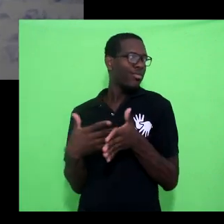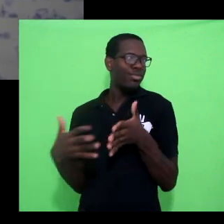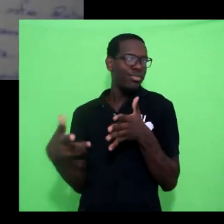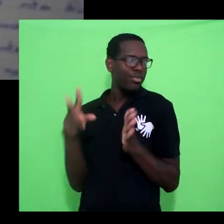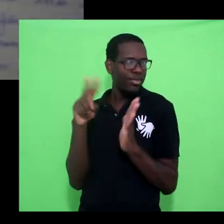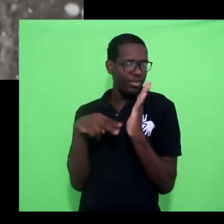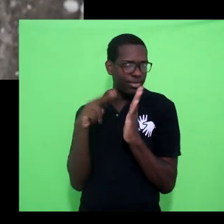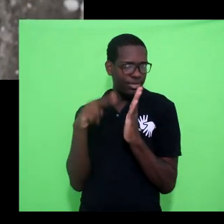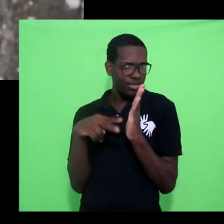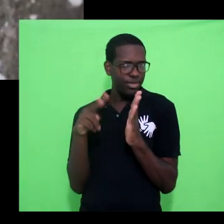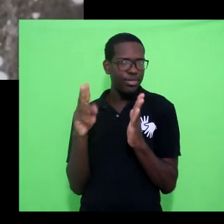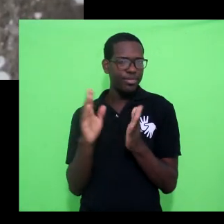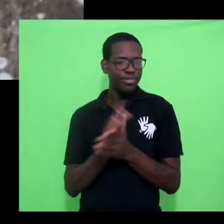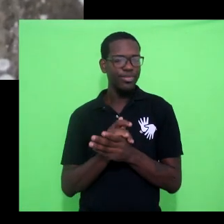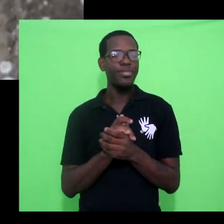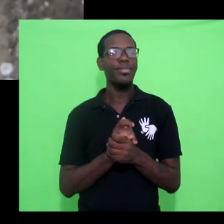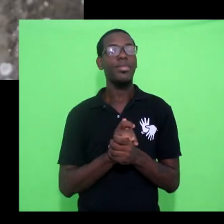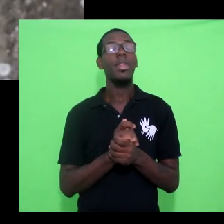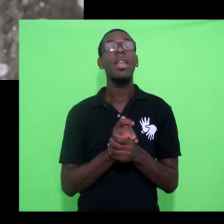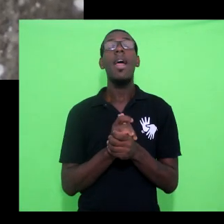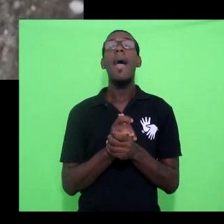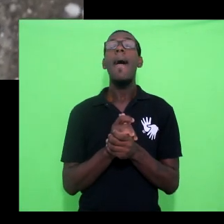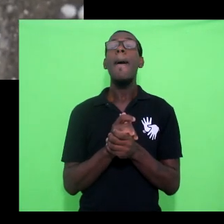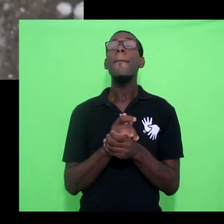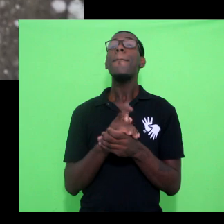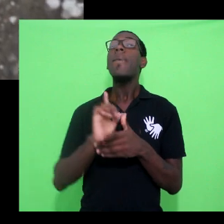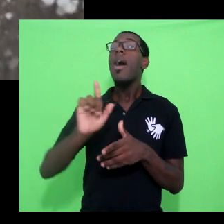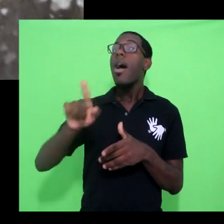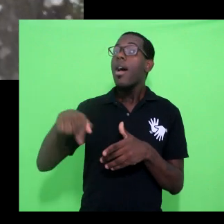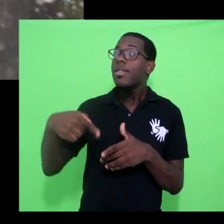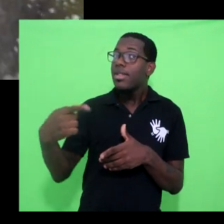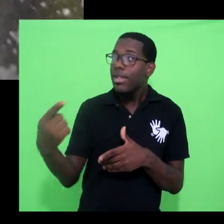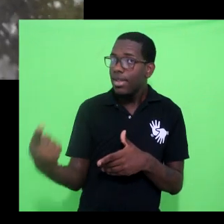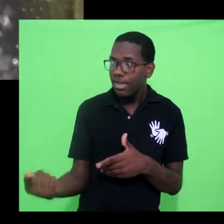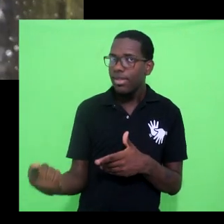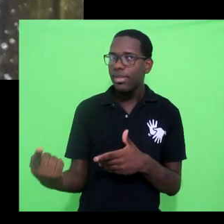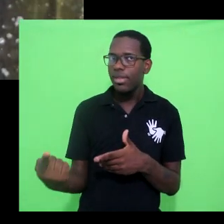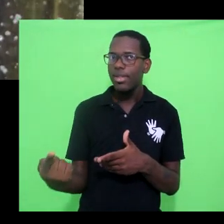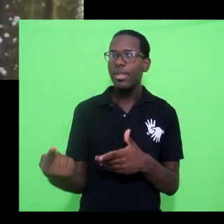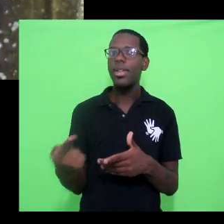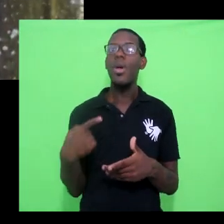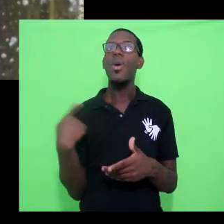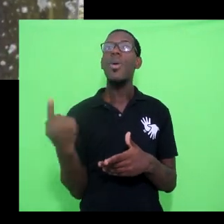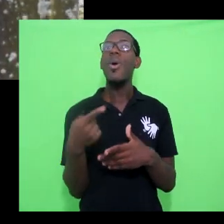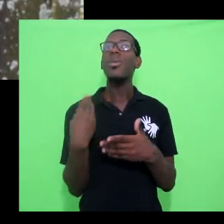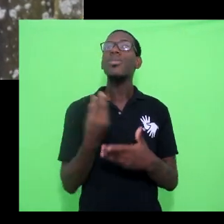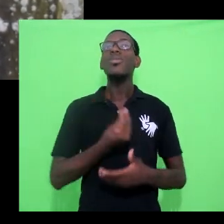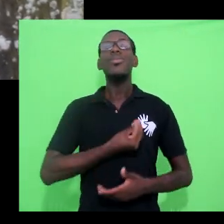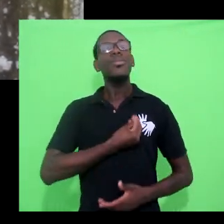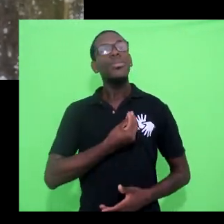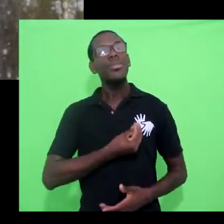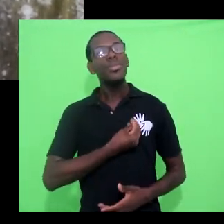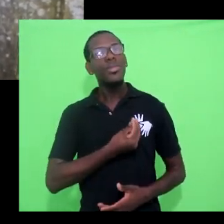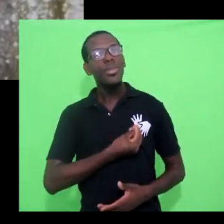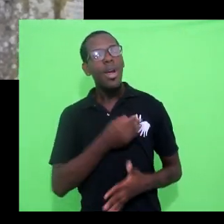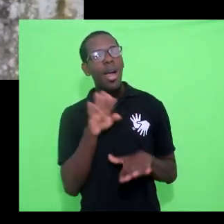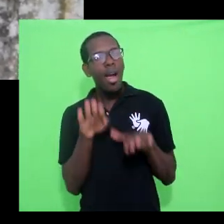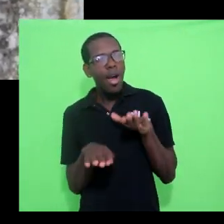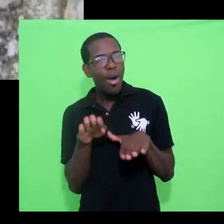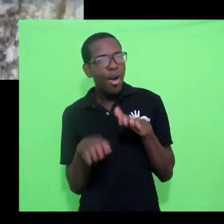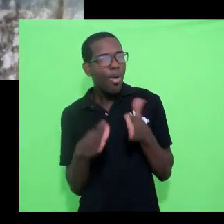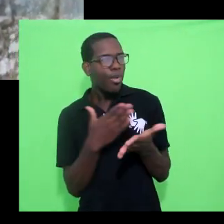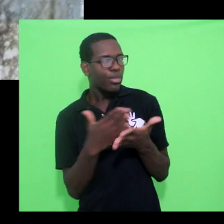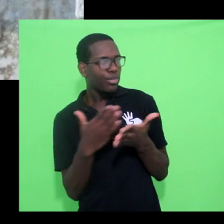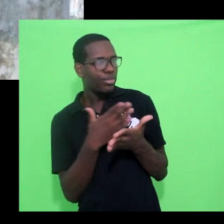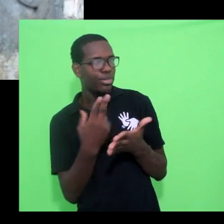mas E passando adiante, tem aqui os presentes, alguns nomes que o senhor